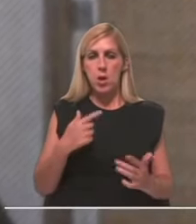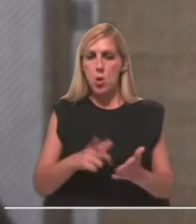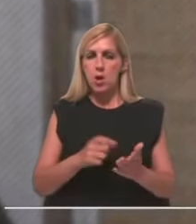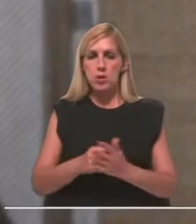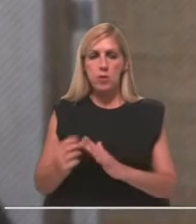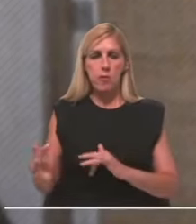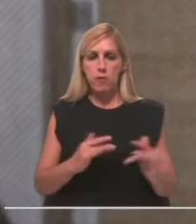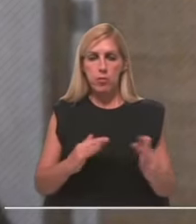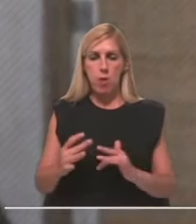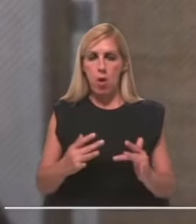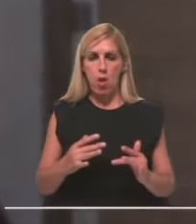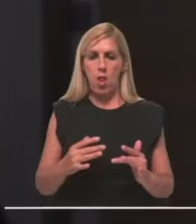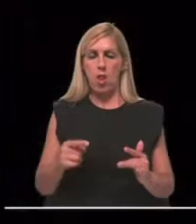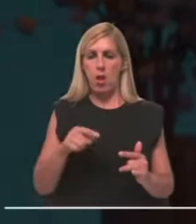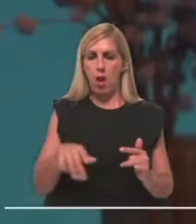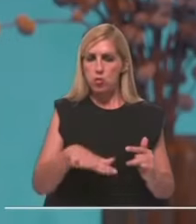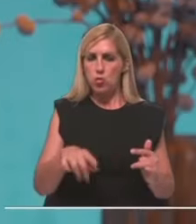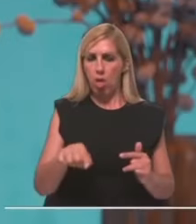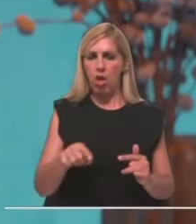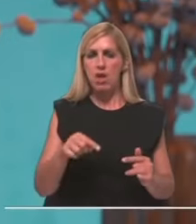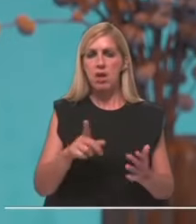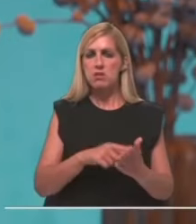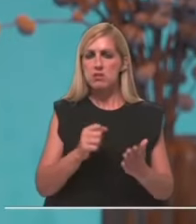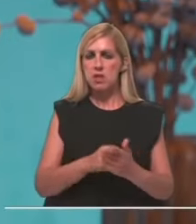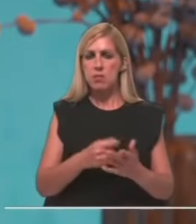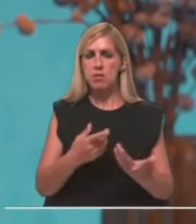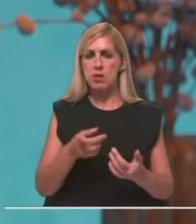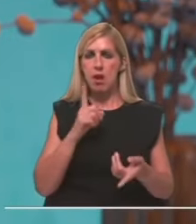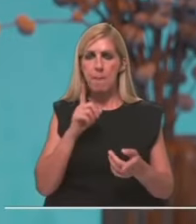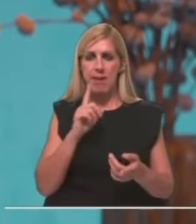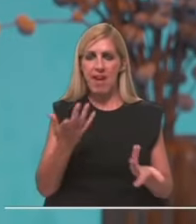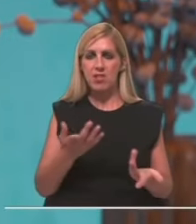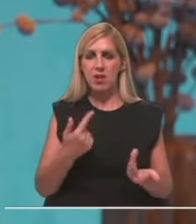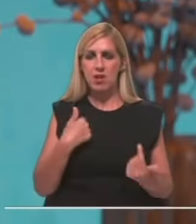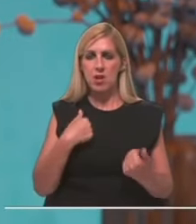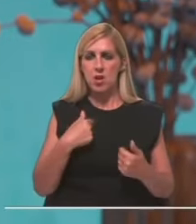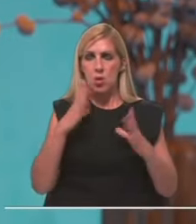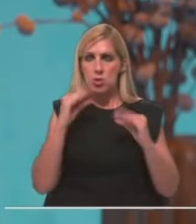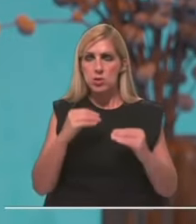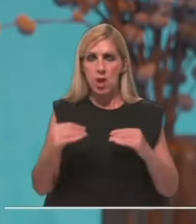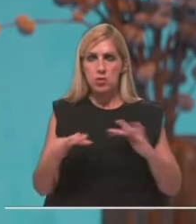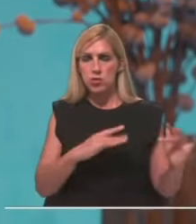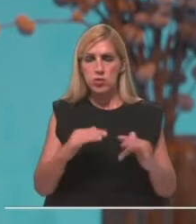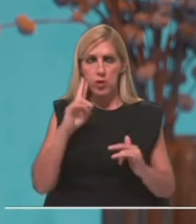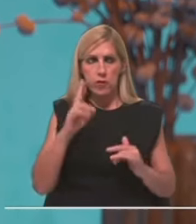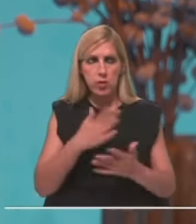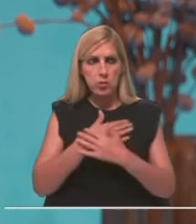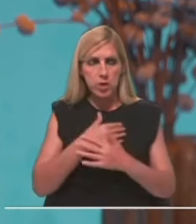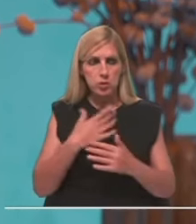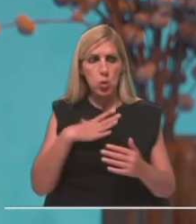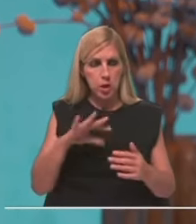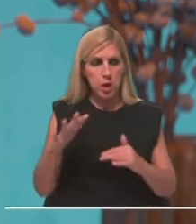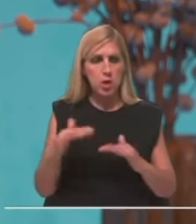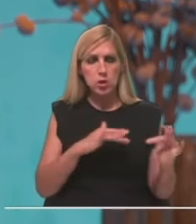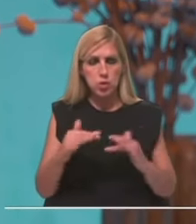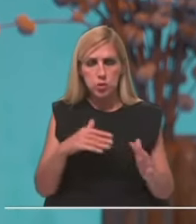futebol no bairro, eu era sempre a piada do género. Eu não sabia jogar futebol. E então vi os meus amigos todos a jogar a bola, eu queria jogar com eles, e